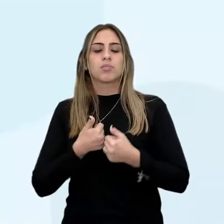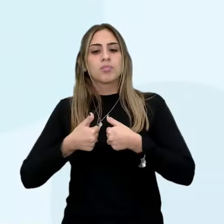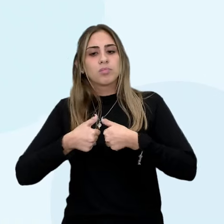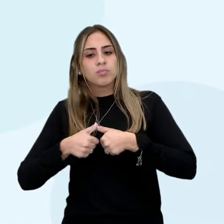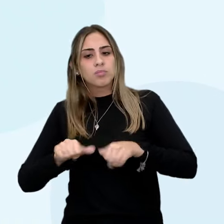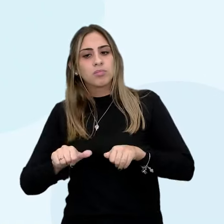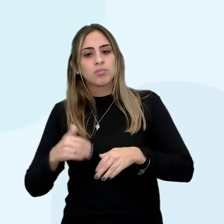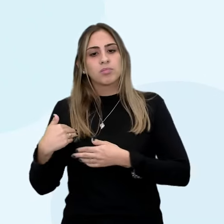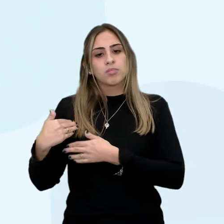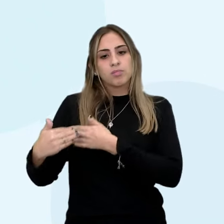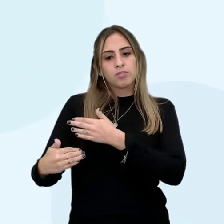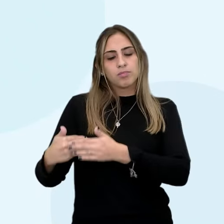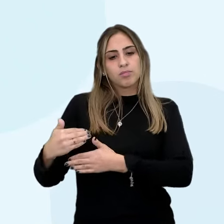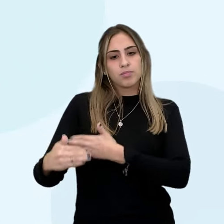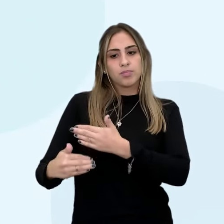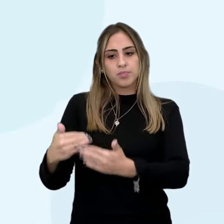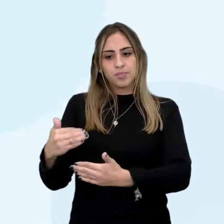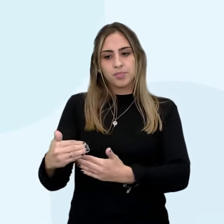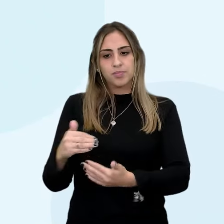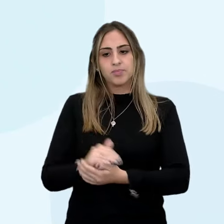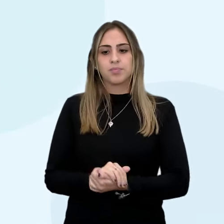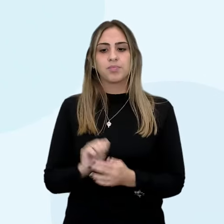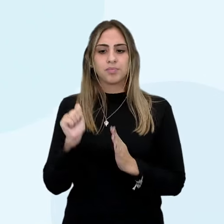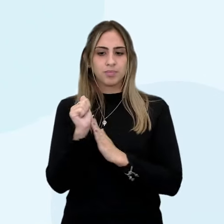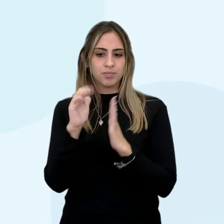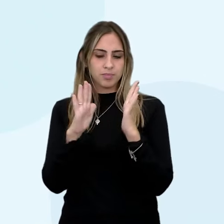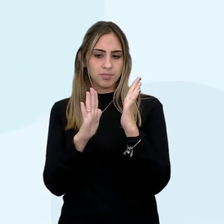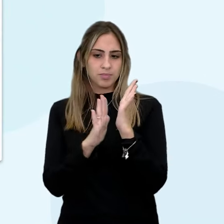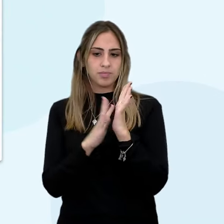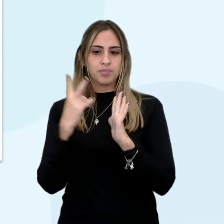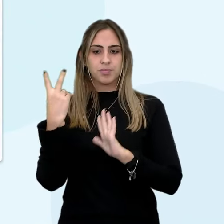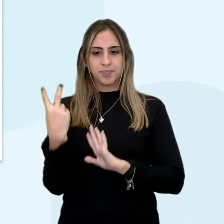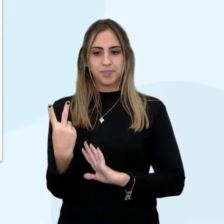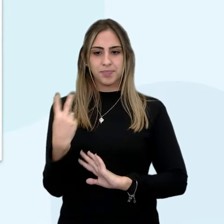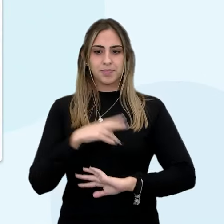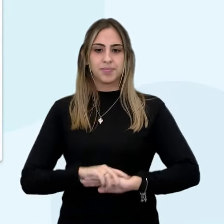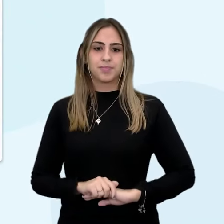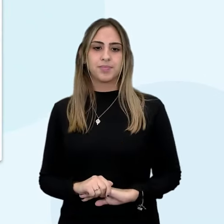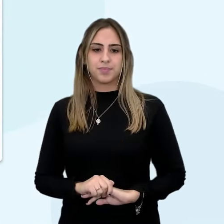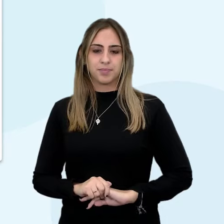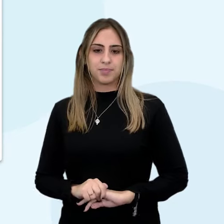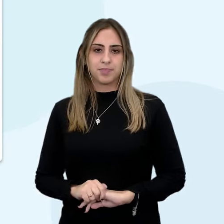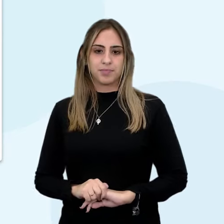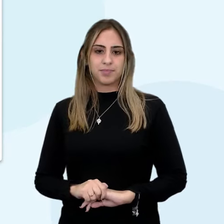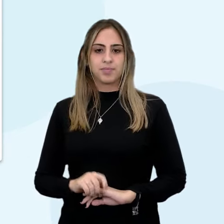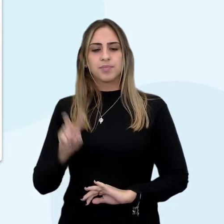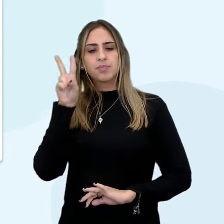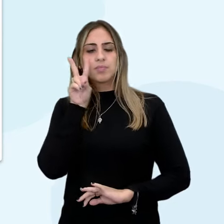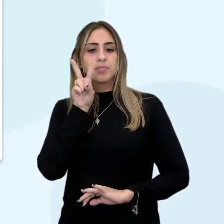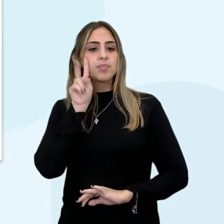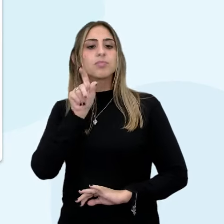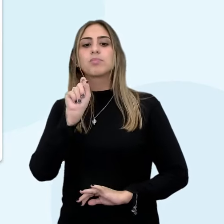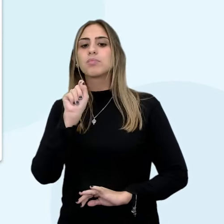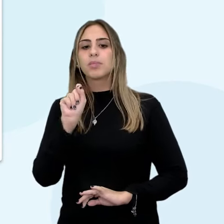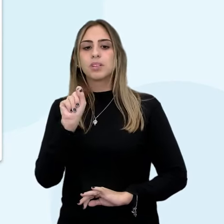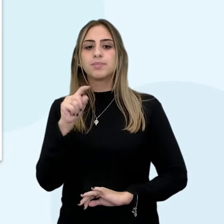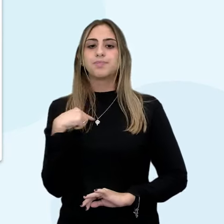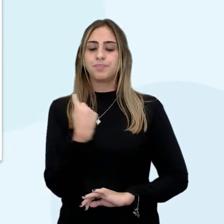aqui para o nosso desenvolvimento da atividade dos que beleza e Relembrando Aqui